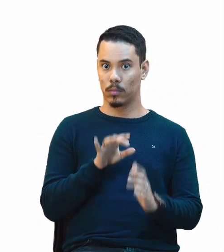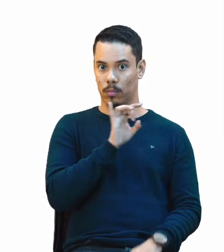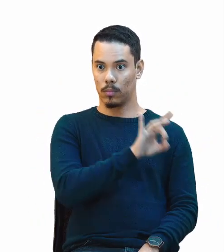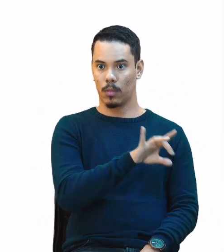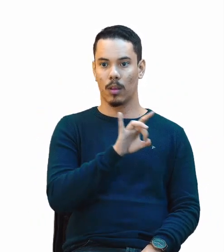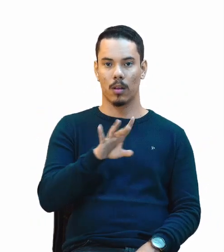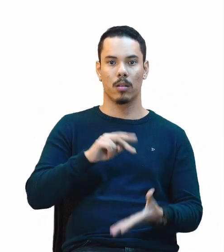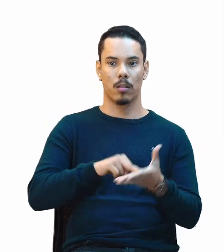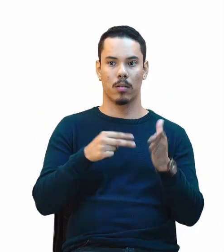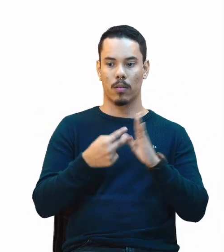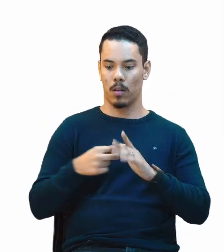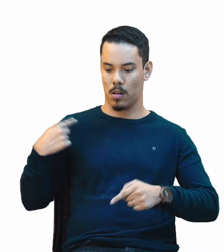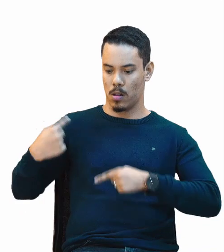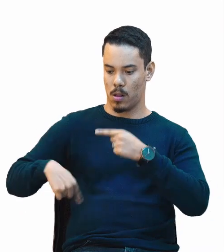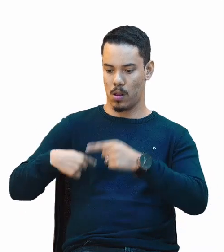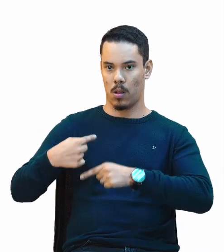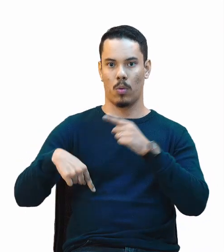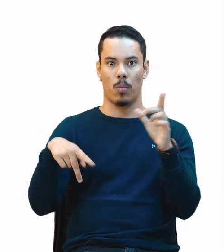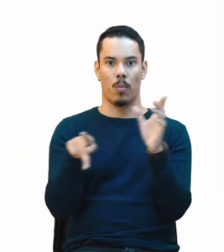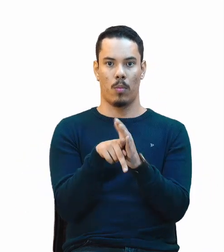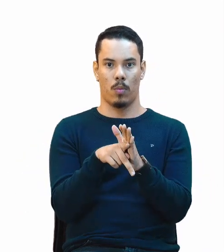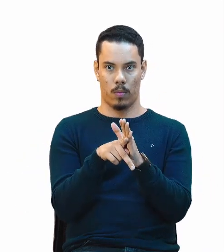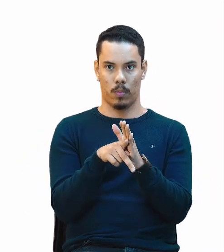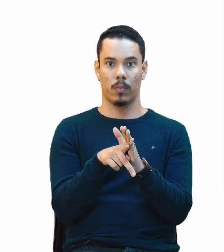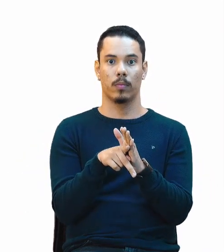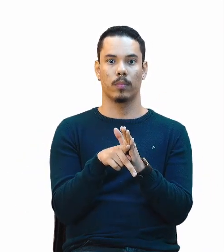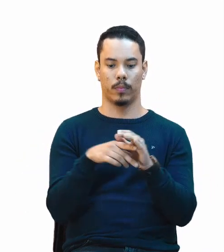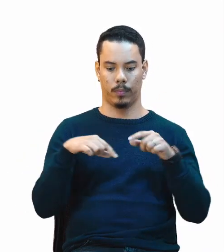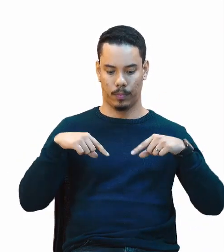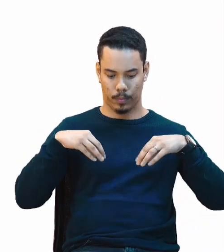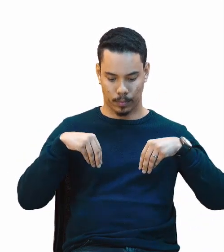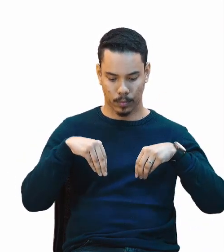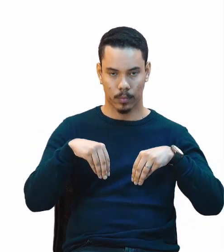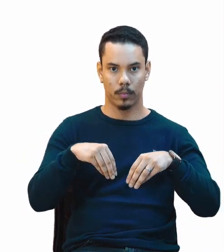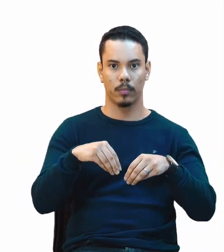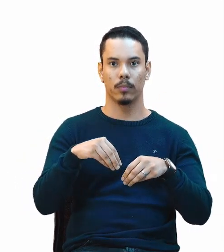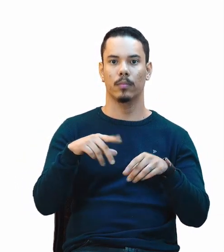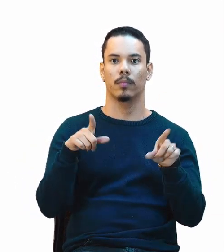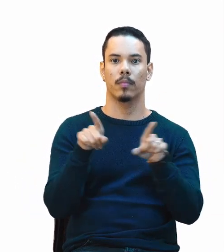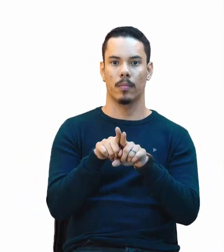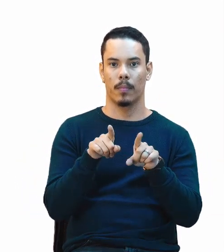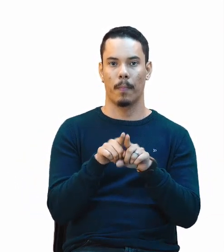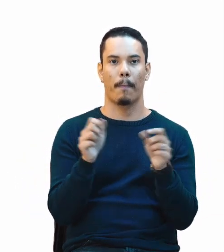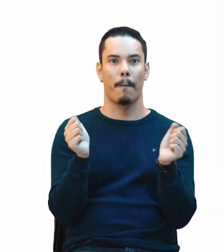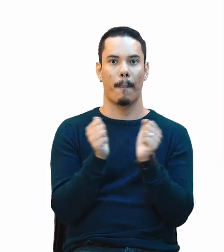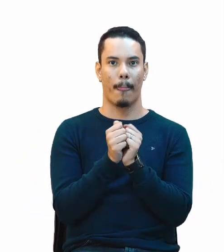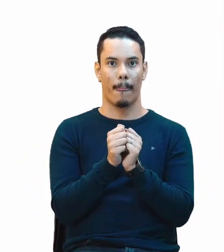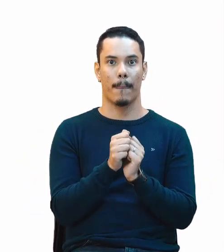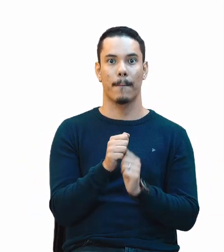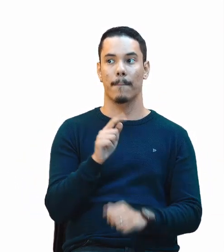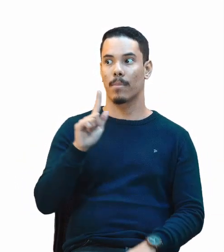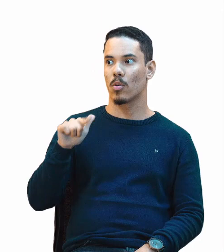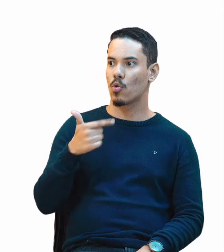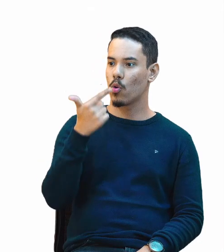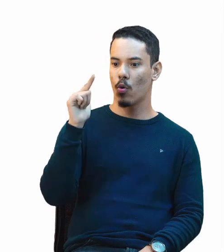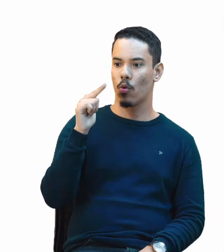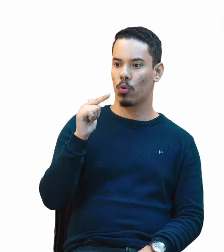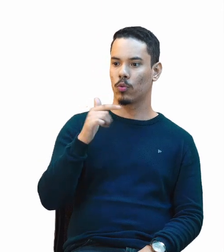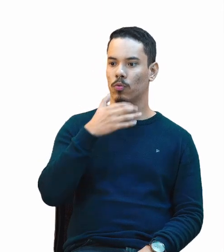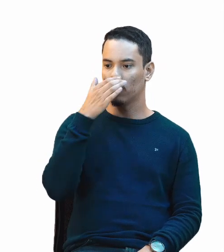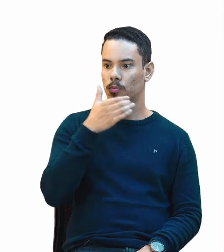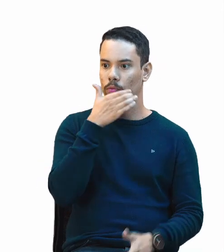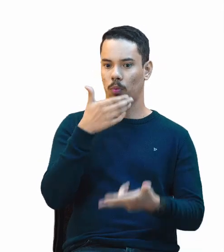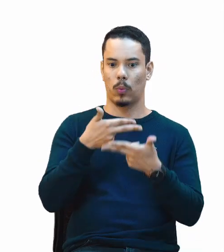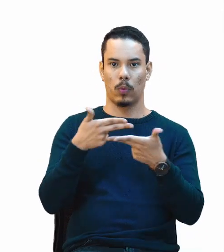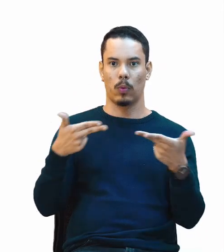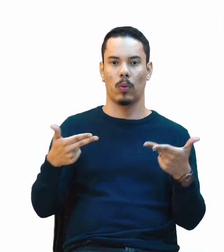ciclo, né? A semente vem da árvore, depois a árvore dá frutos, cai a semente de